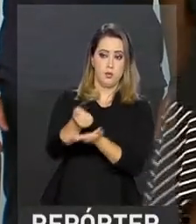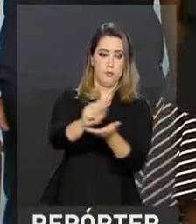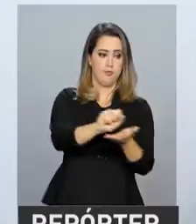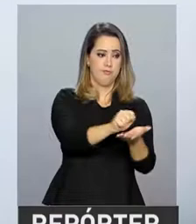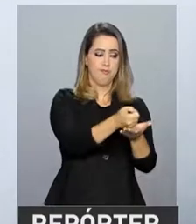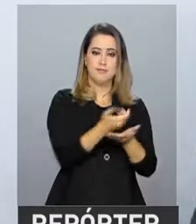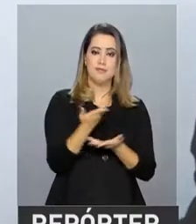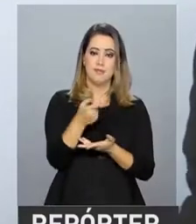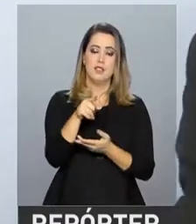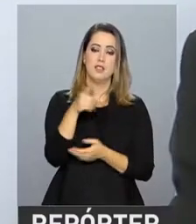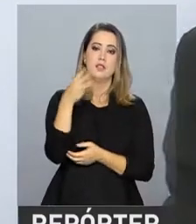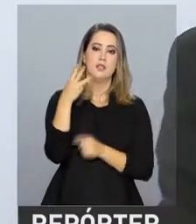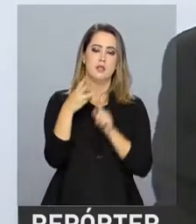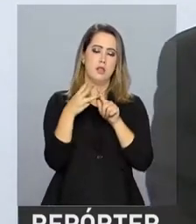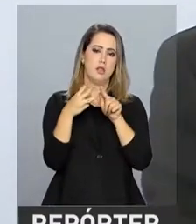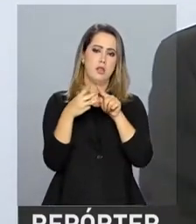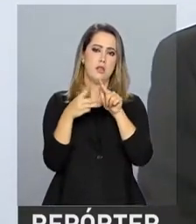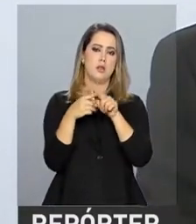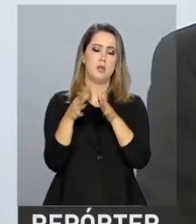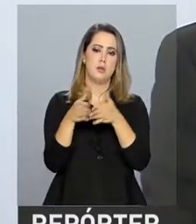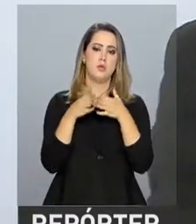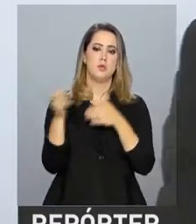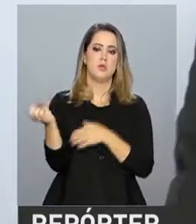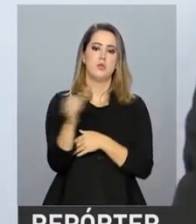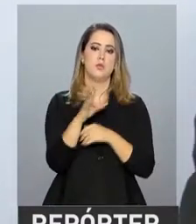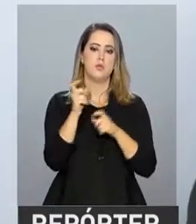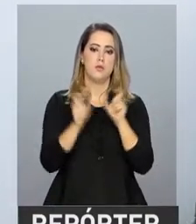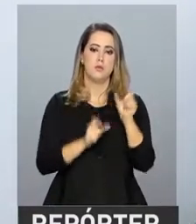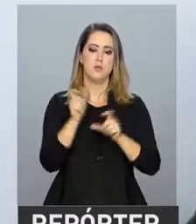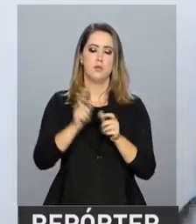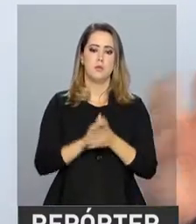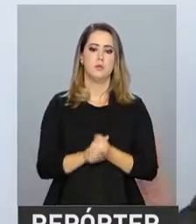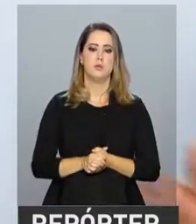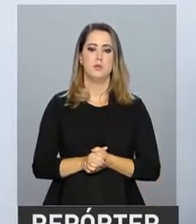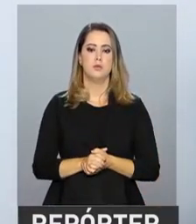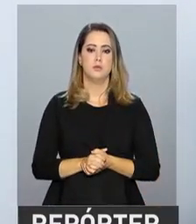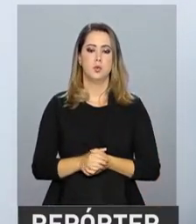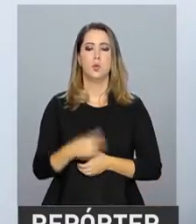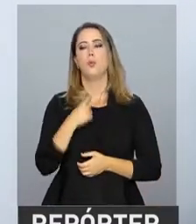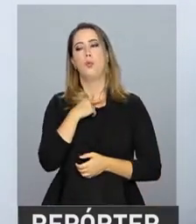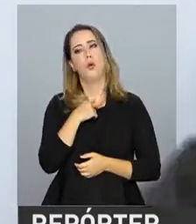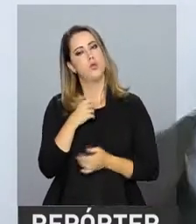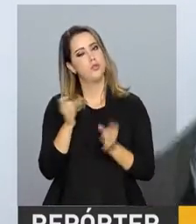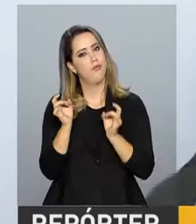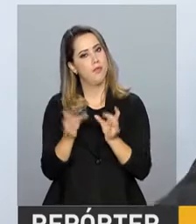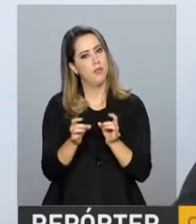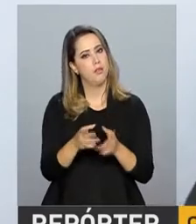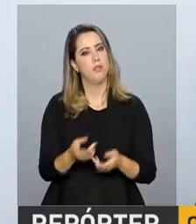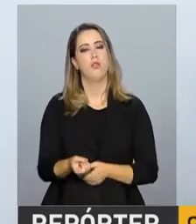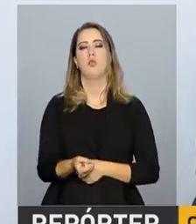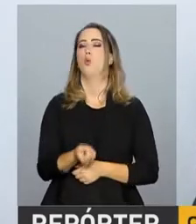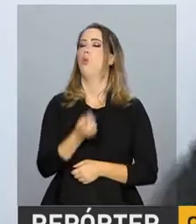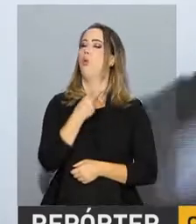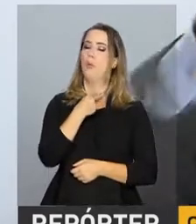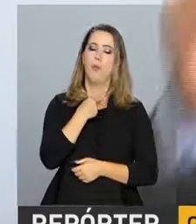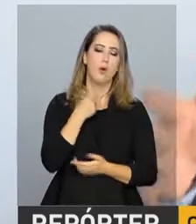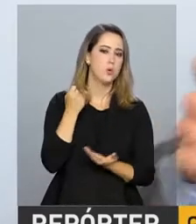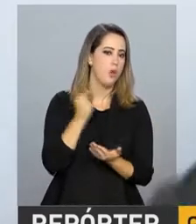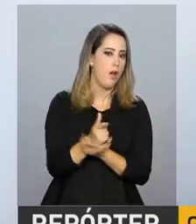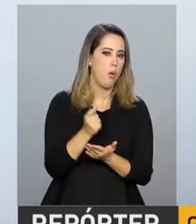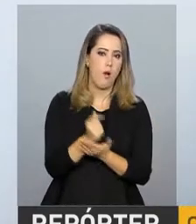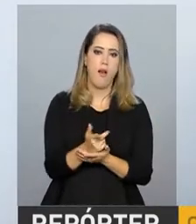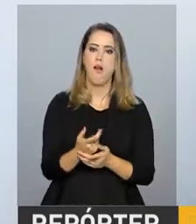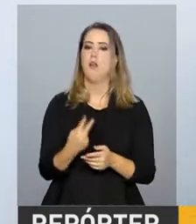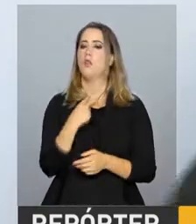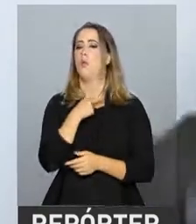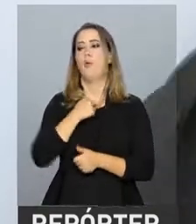Gilberto Ock, fez três pedidos aos novos moradores. Não vender, não alugar, não